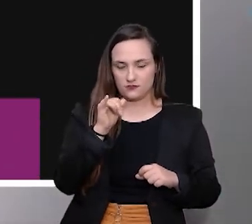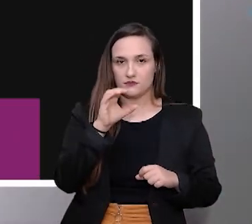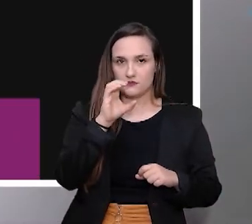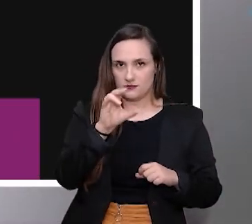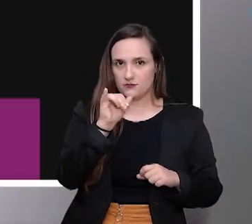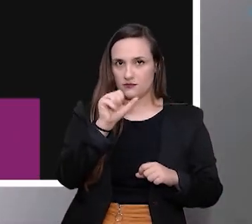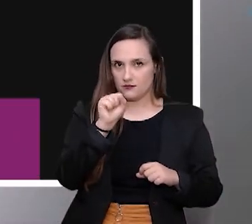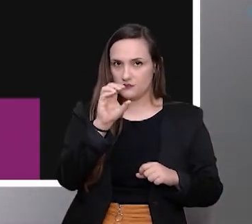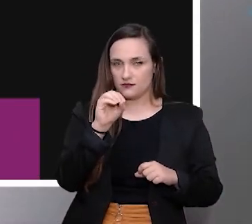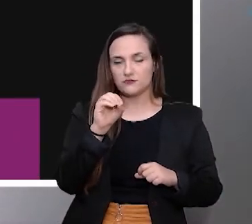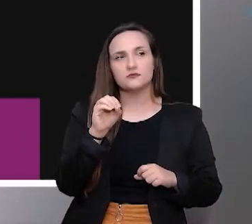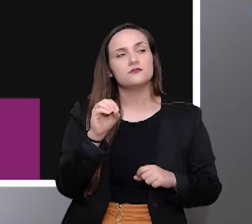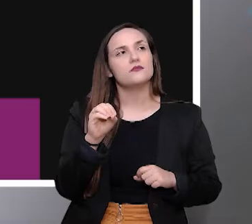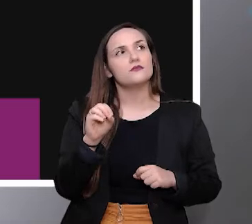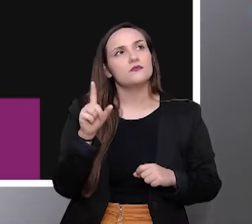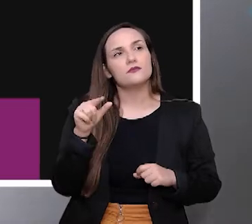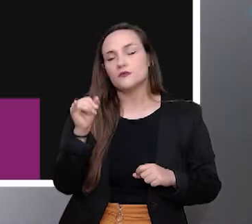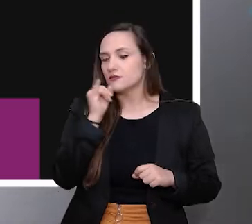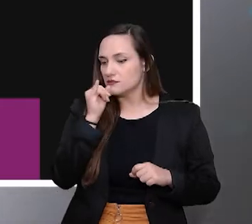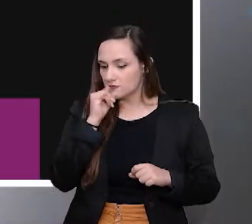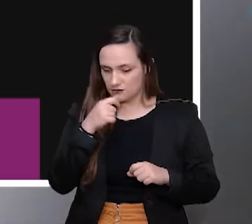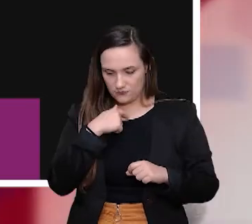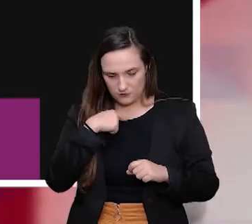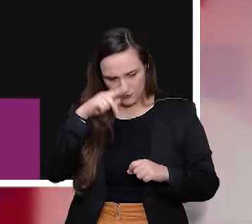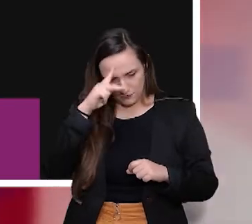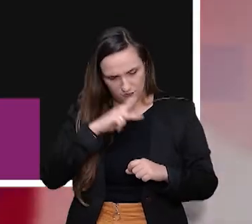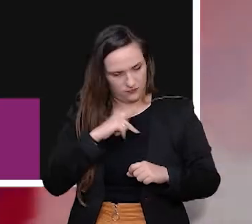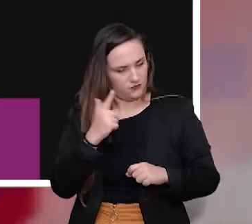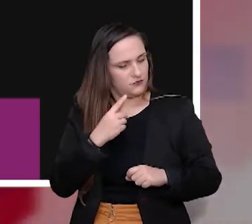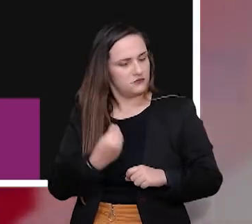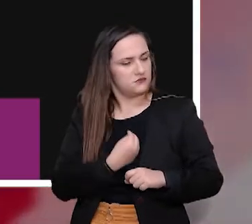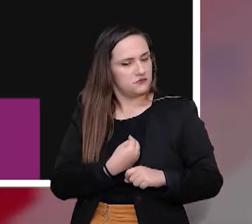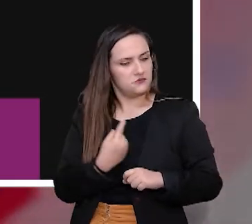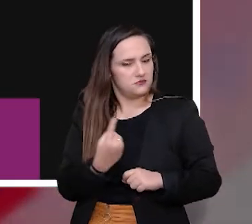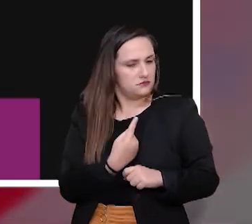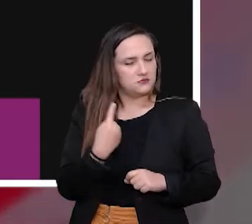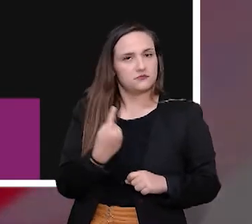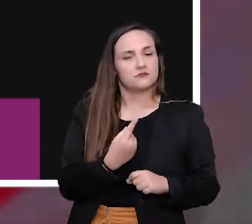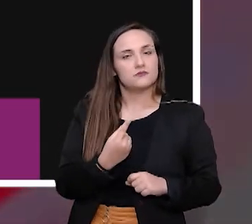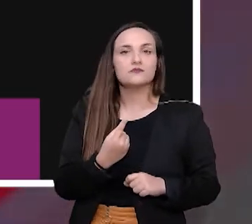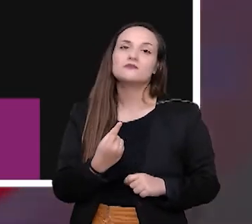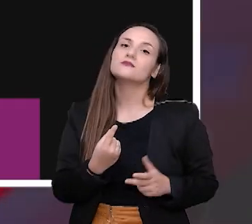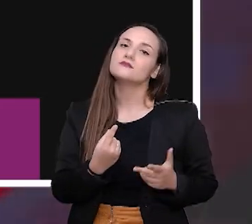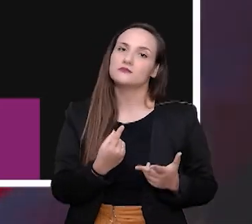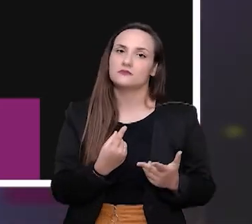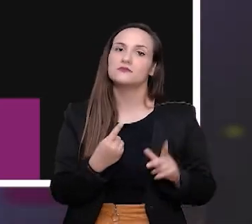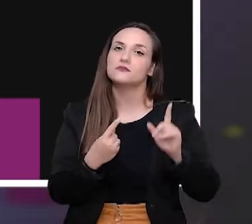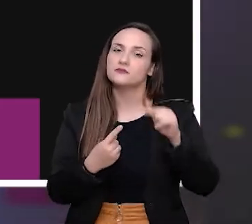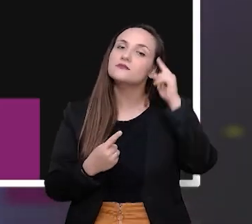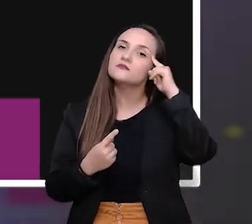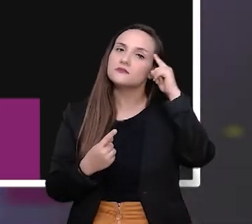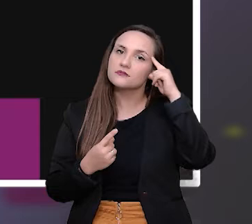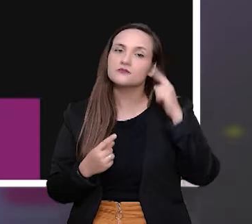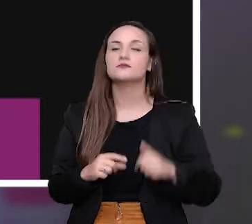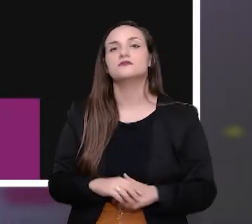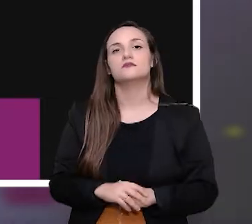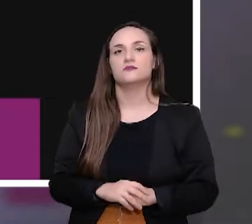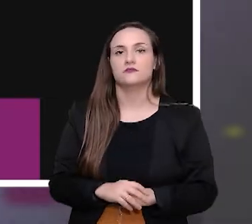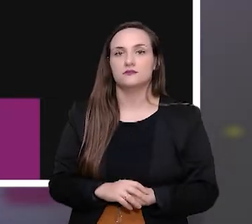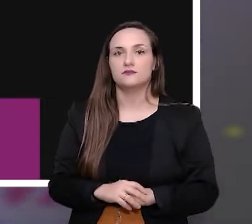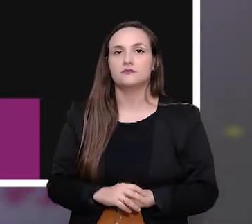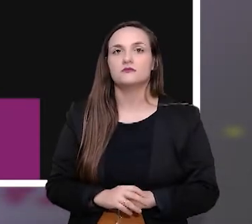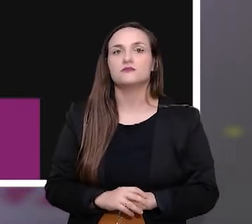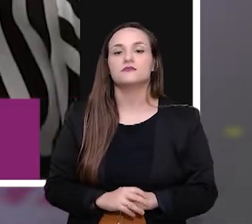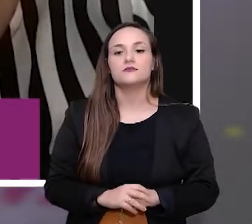todas as suas próprias necessidades e que ele e o mundo são uma coisa só. Então essa é a ideia do narcisismo primário